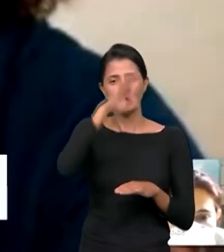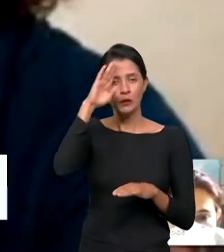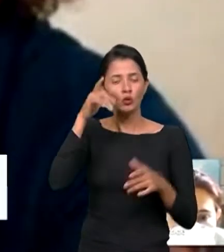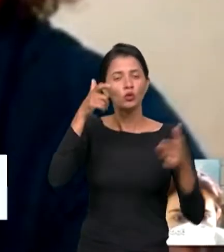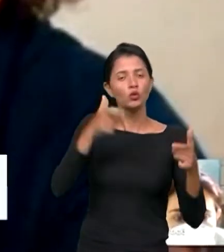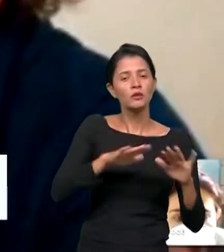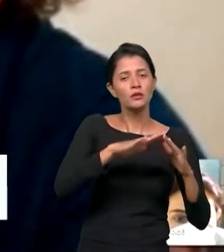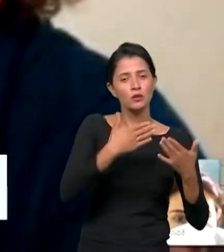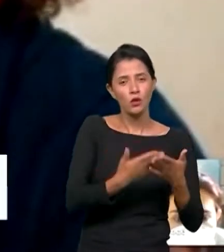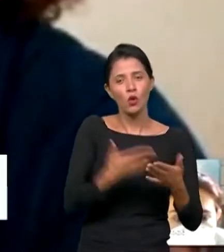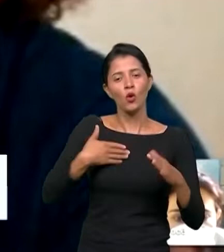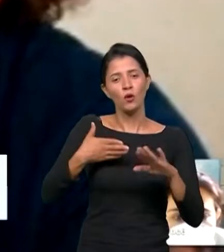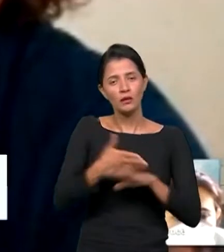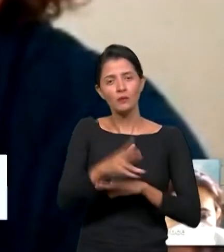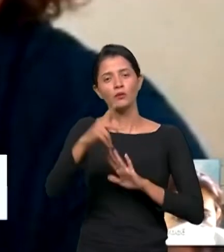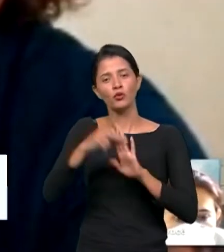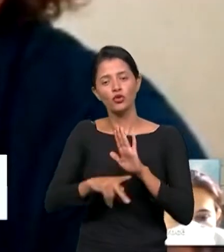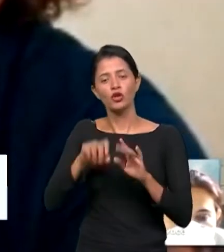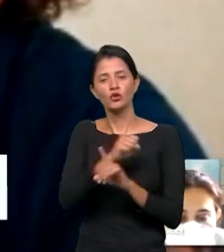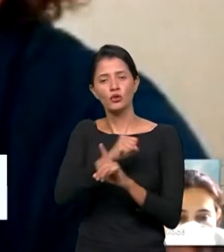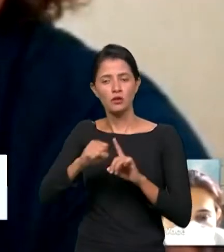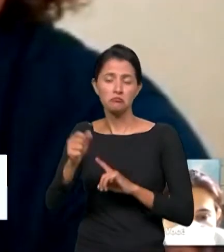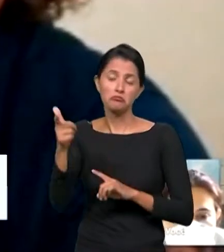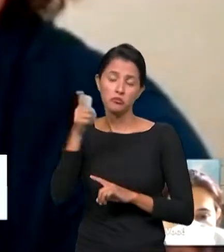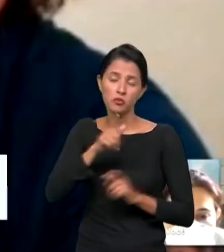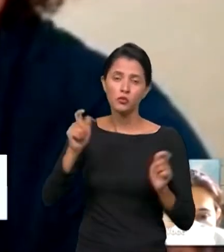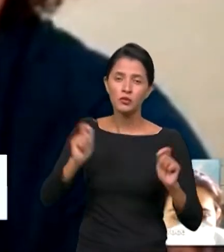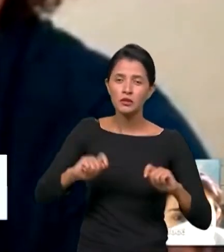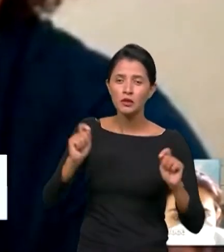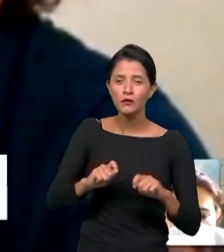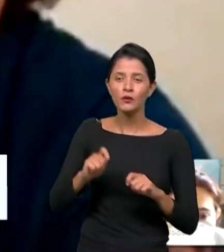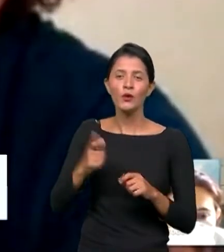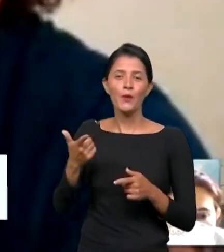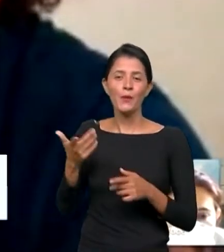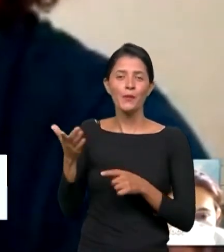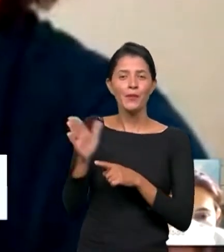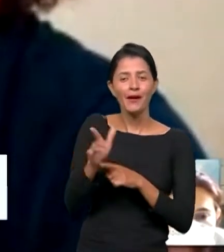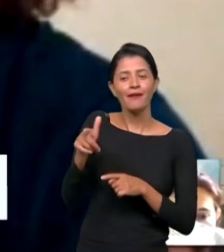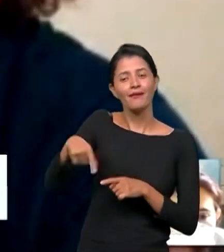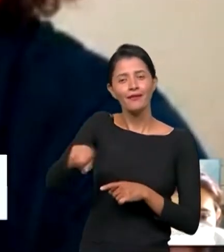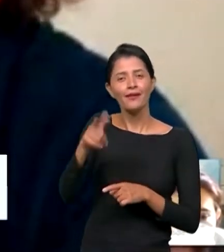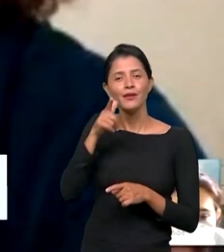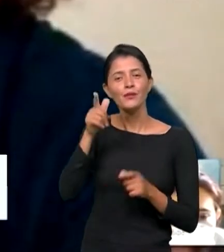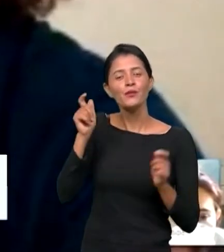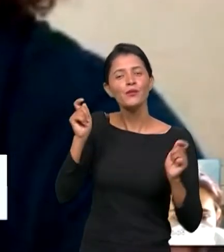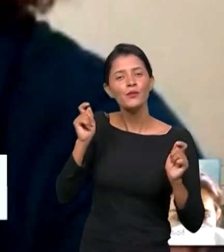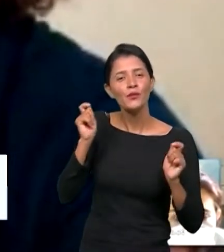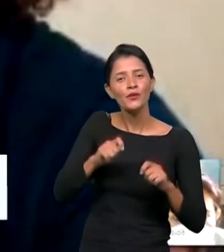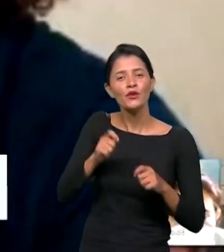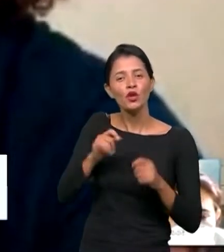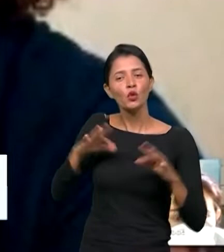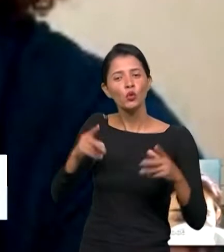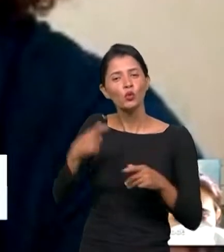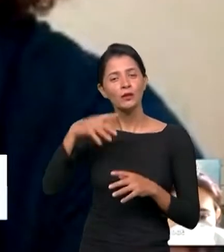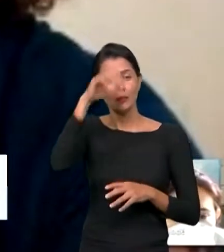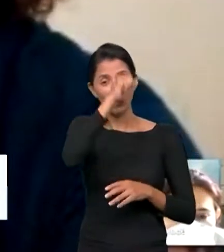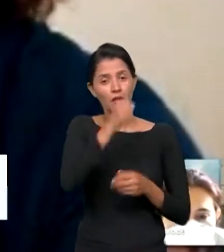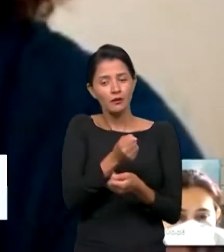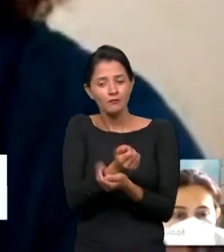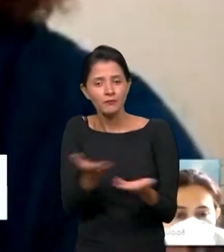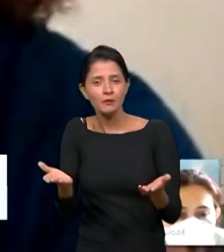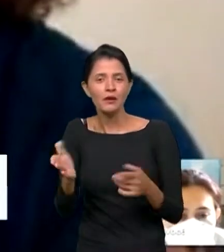passando nos projetos sociais que a gente conseguir, justamente para isso, para passar tudo aquilo legado que eles estão aprendendo no